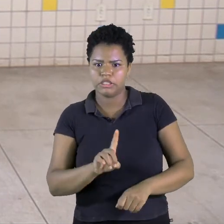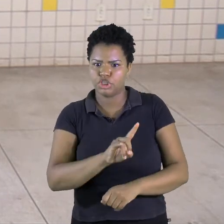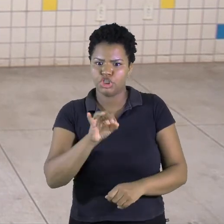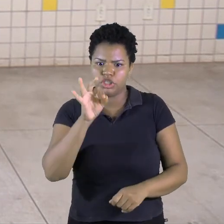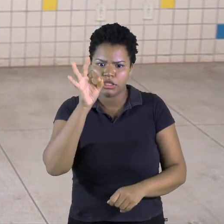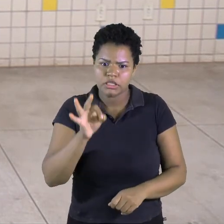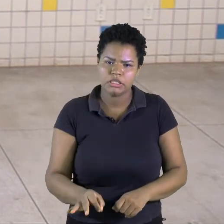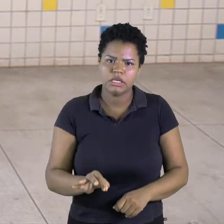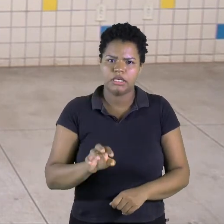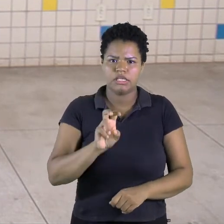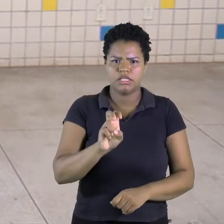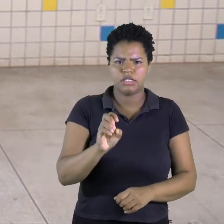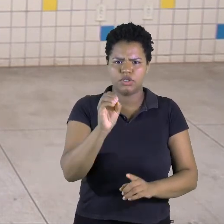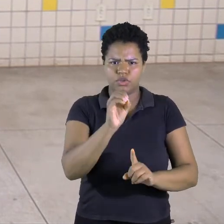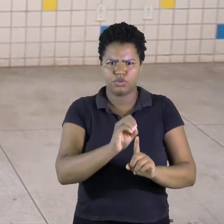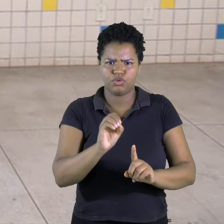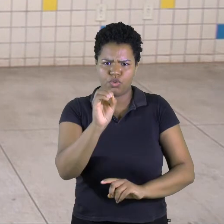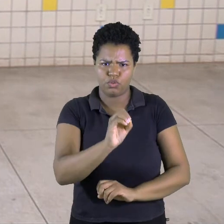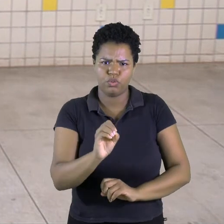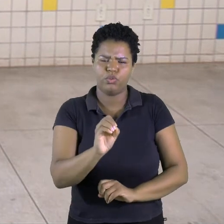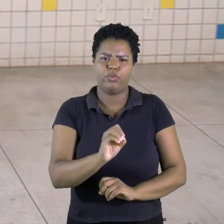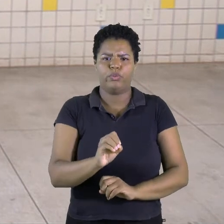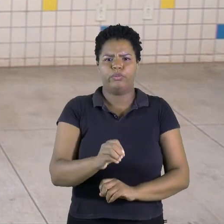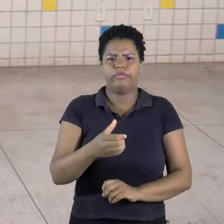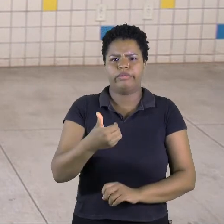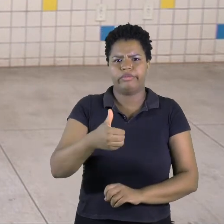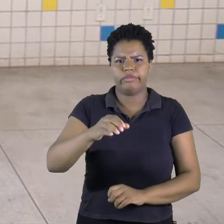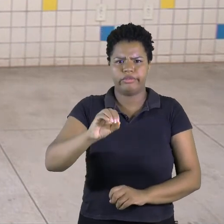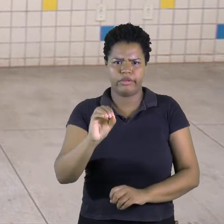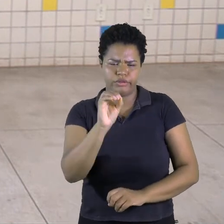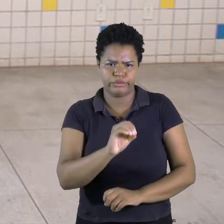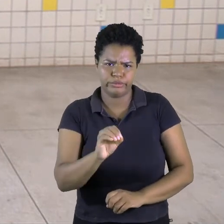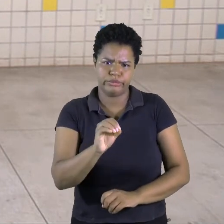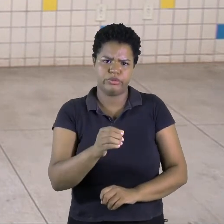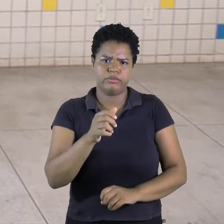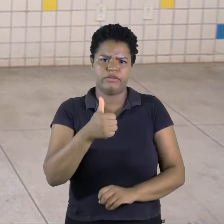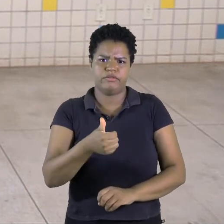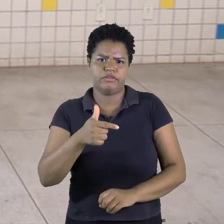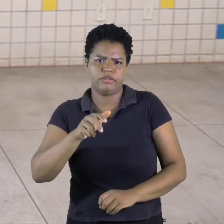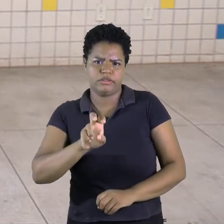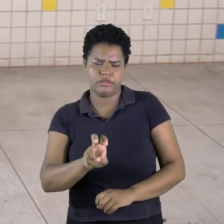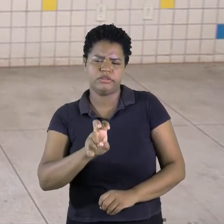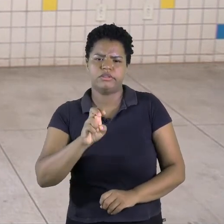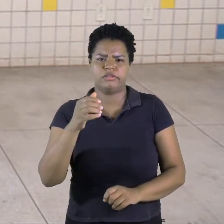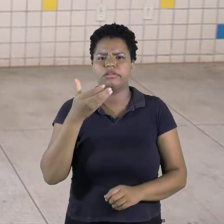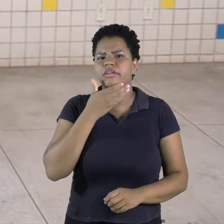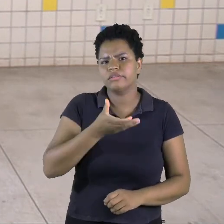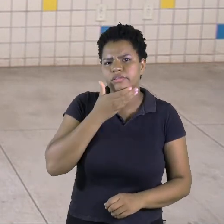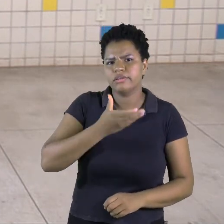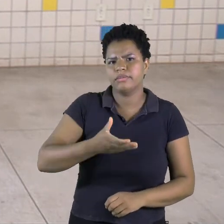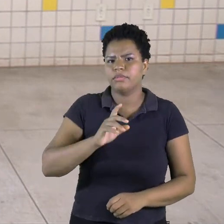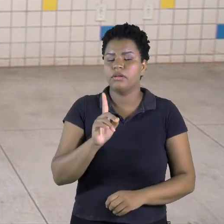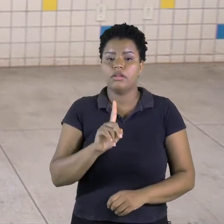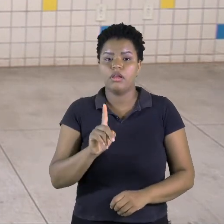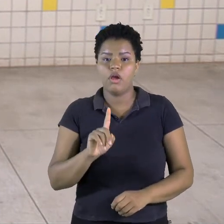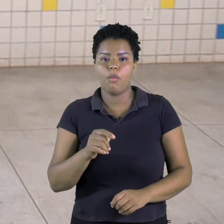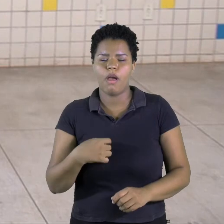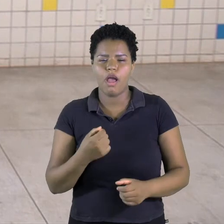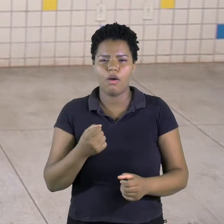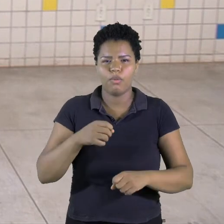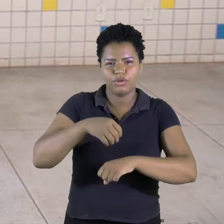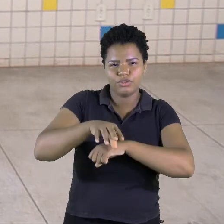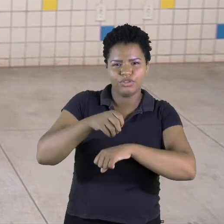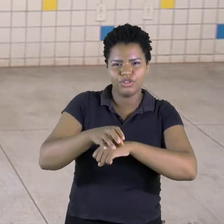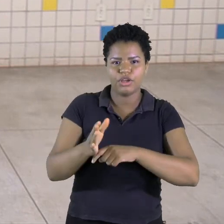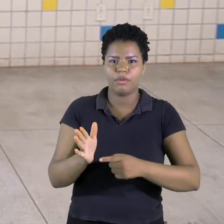outubro, 10 de dezembro, 25 de dezembro, não precisa dessas datas, são algumas pistas que nos dão que fala do tempo. Então, gente, nossa aula está